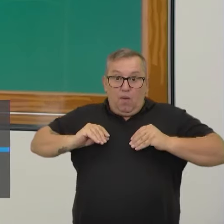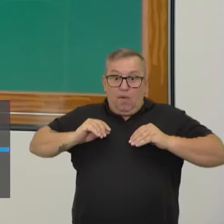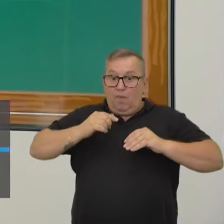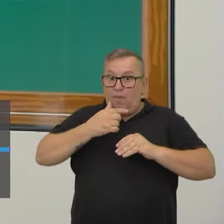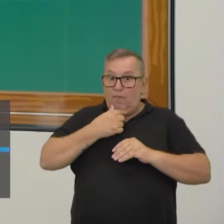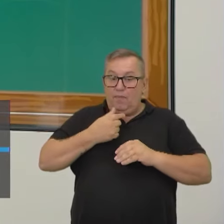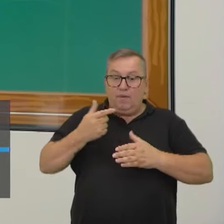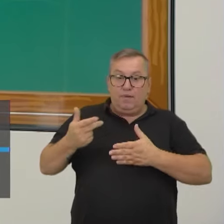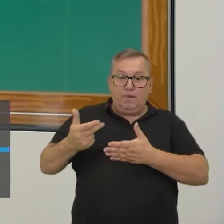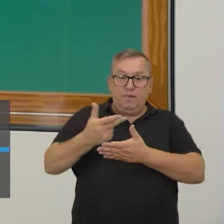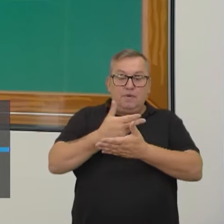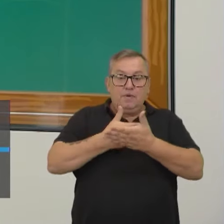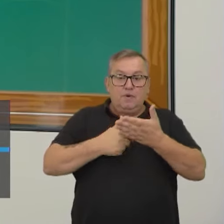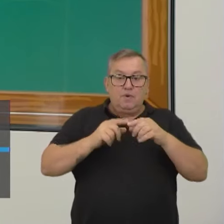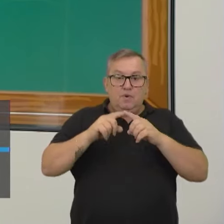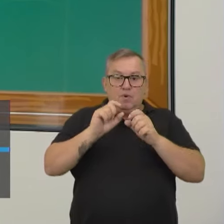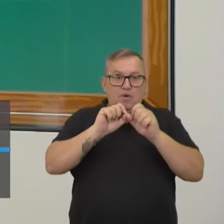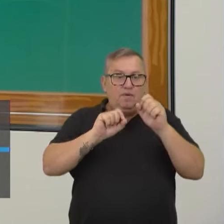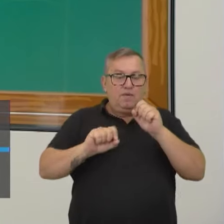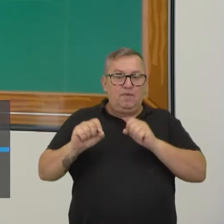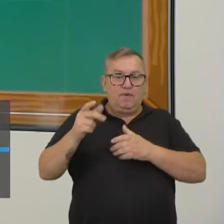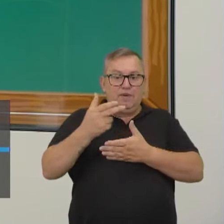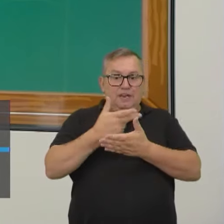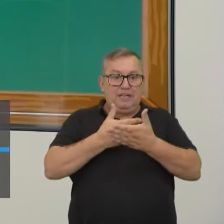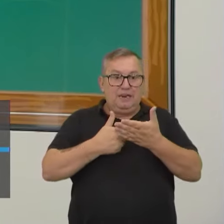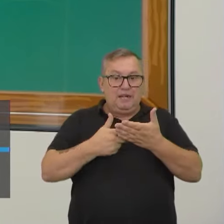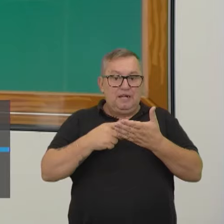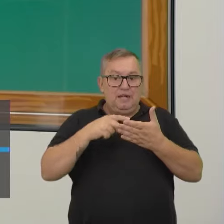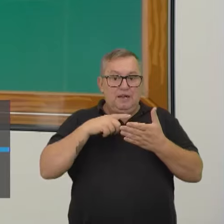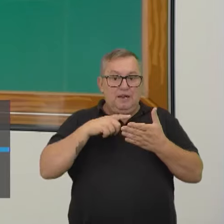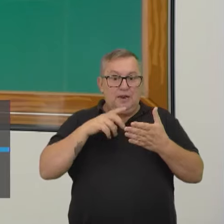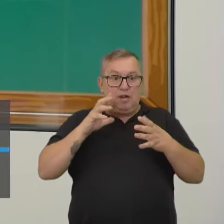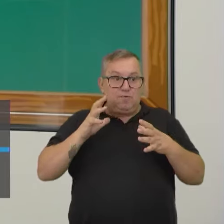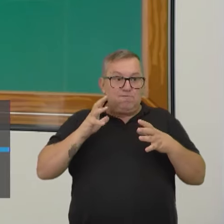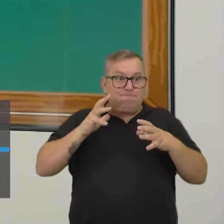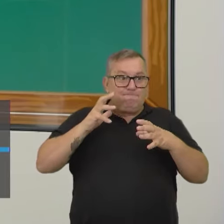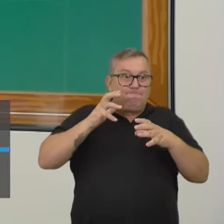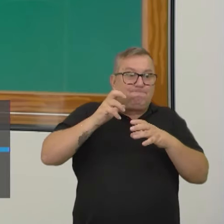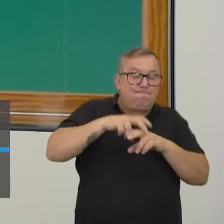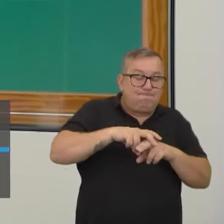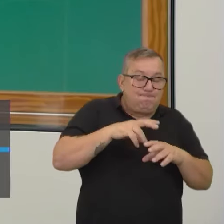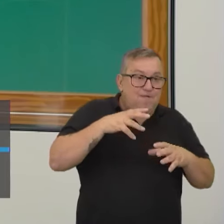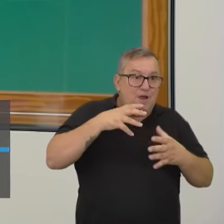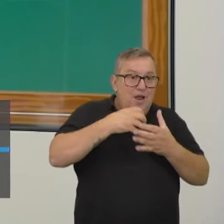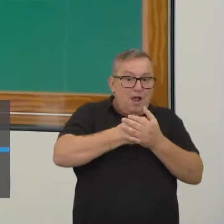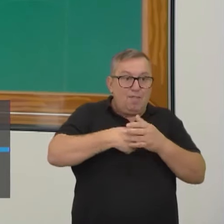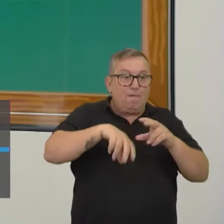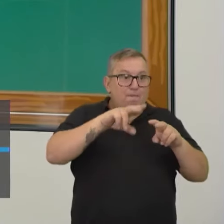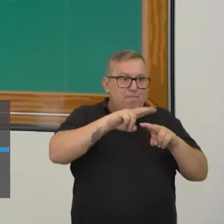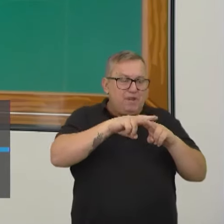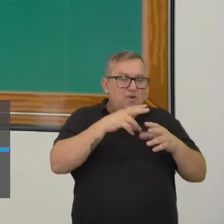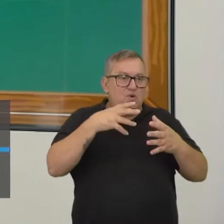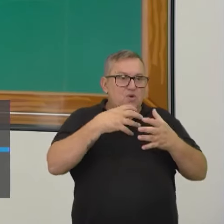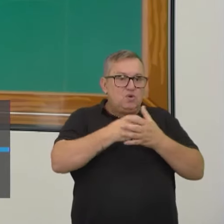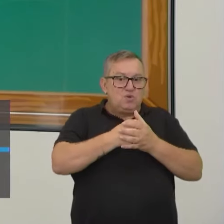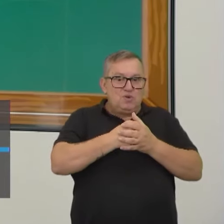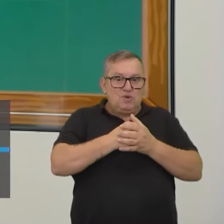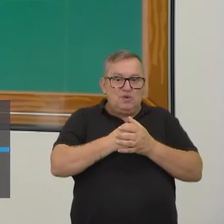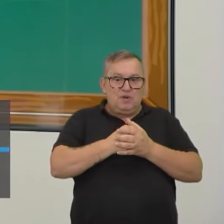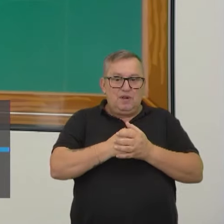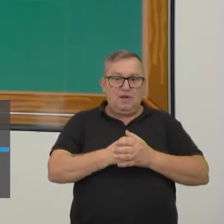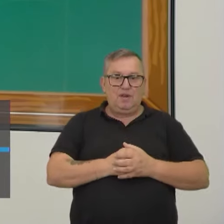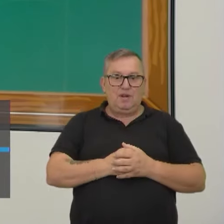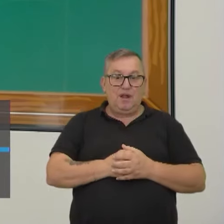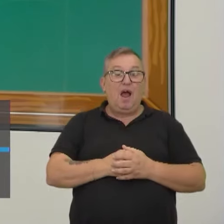aquele búfalo, quando ele faz aquele desenho, ele está aprisionando aquele animal. Isso garante que a caça do dia